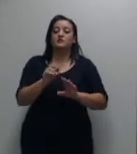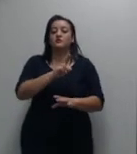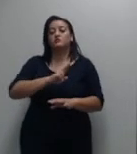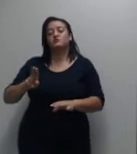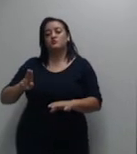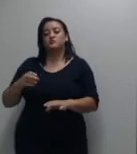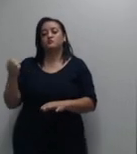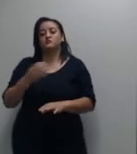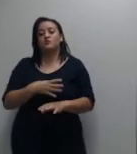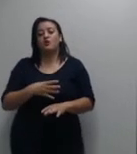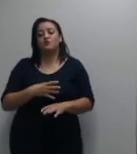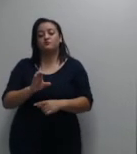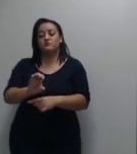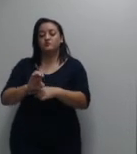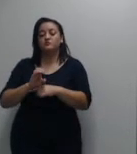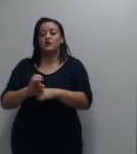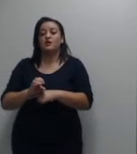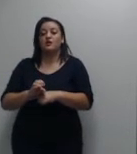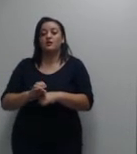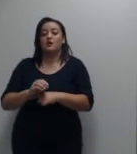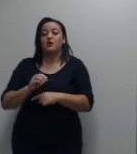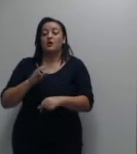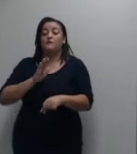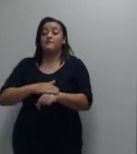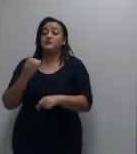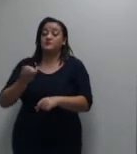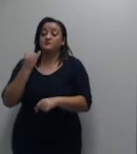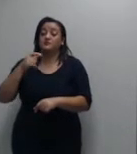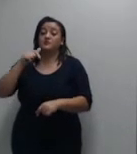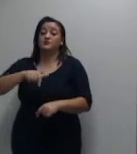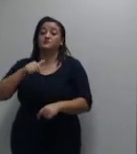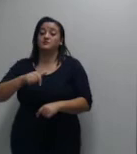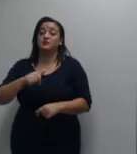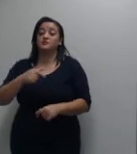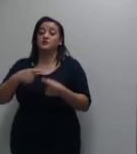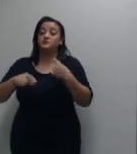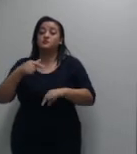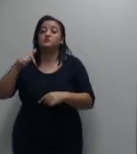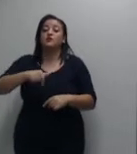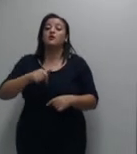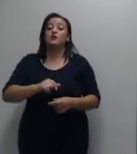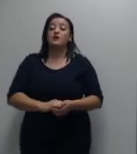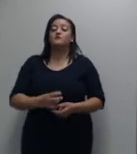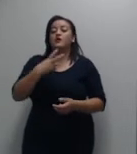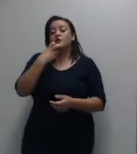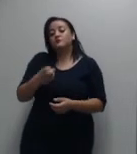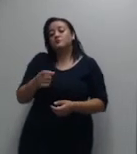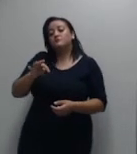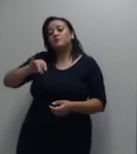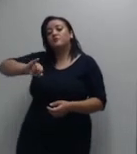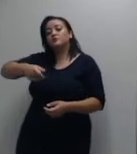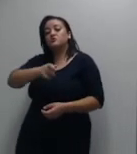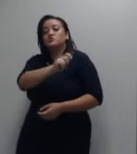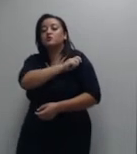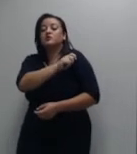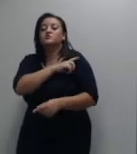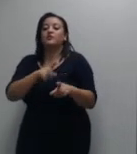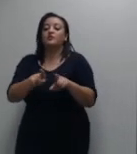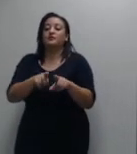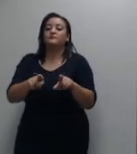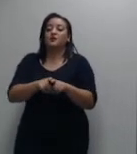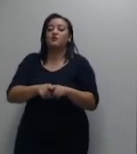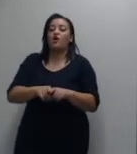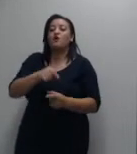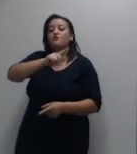novos conselhos o Ponto Central da presente discussão que foi reconhecido pelo TJ Rio de Janeiro como